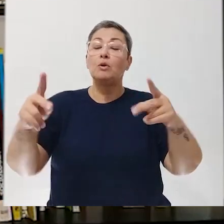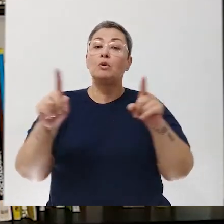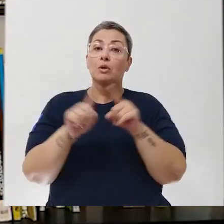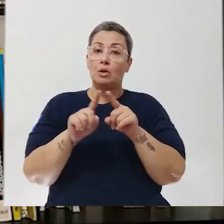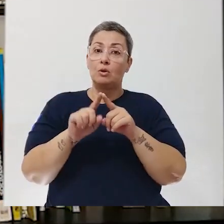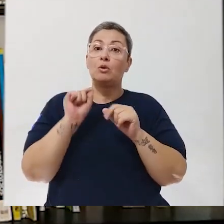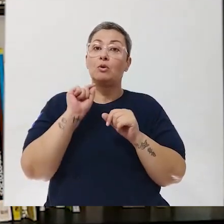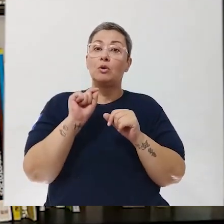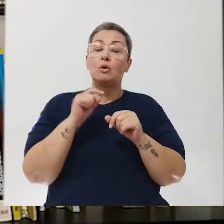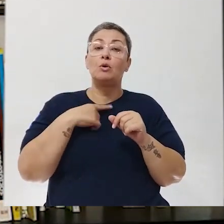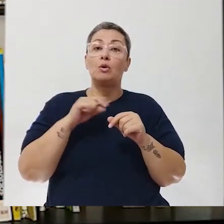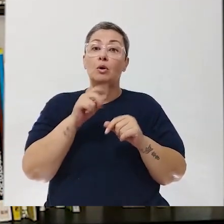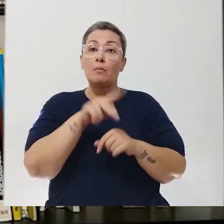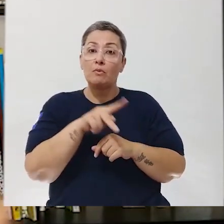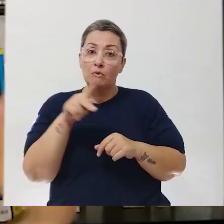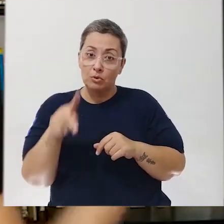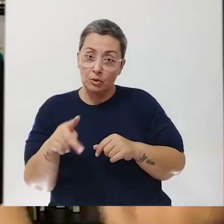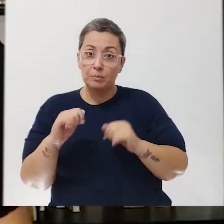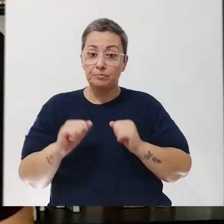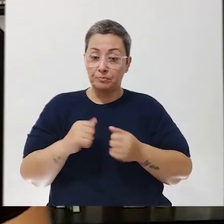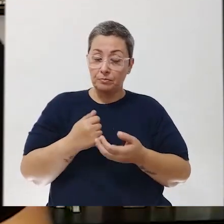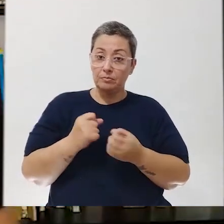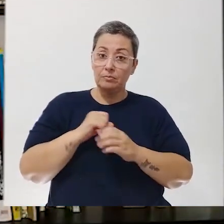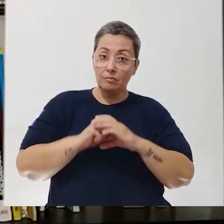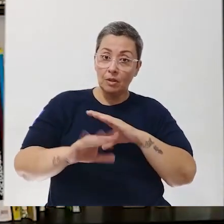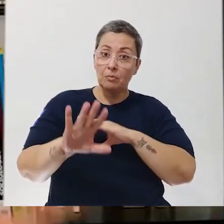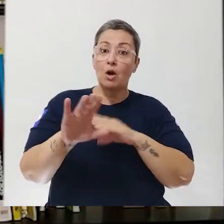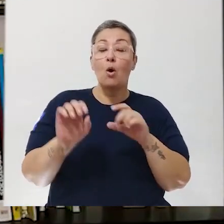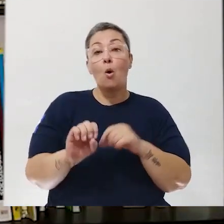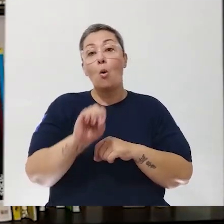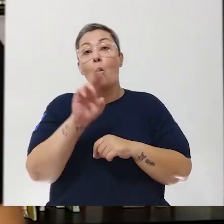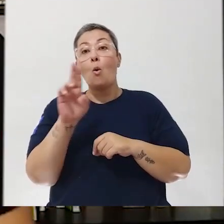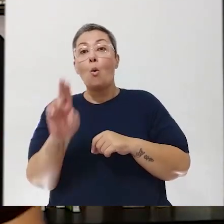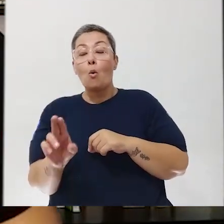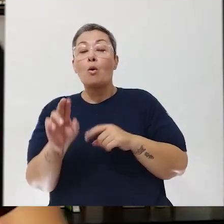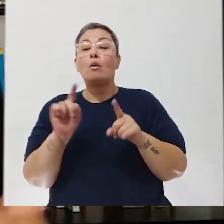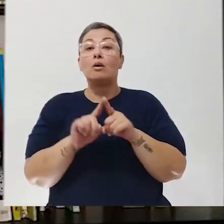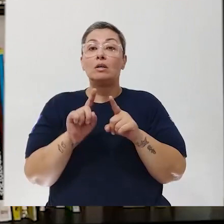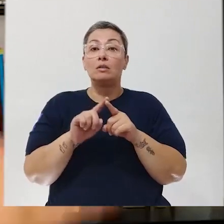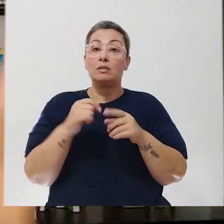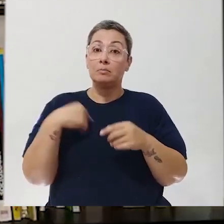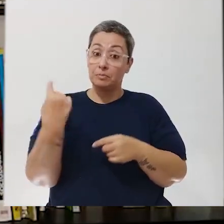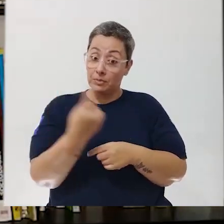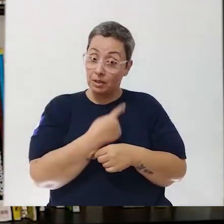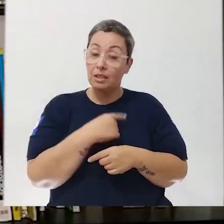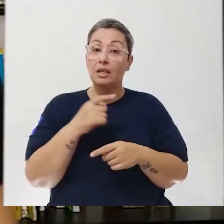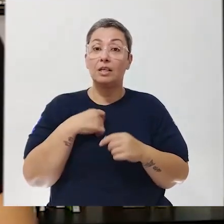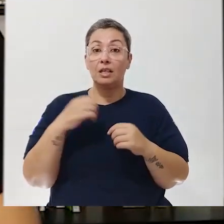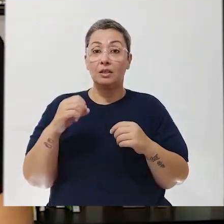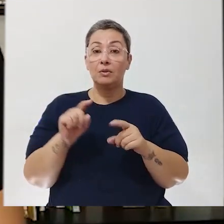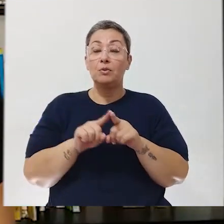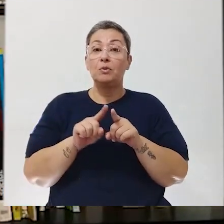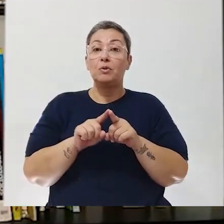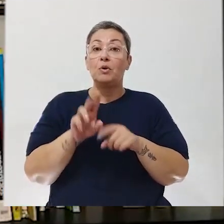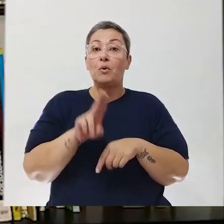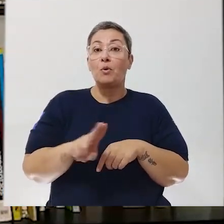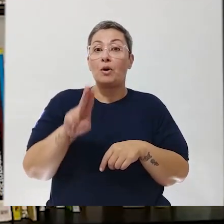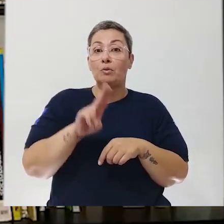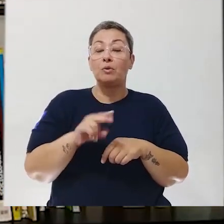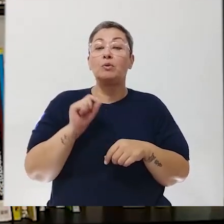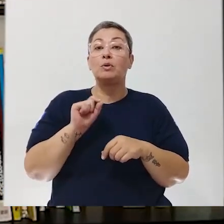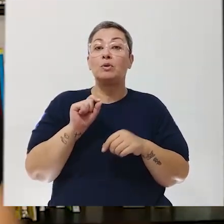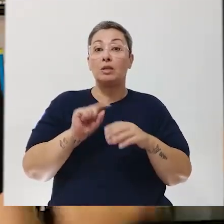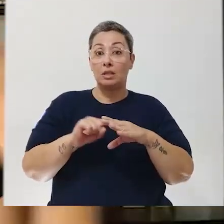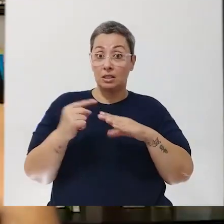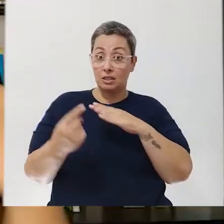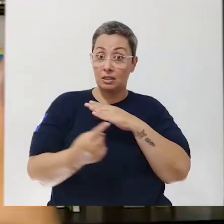vocês pesquisaram e encontraram com o professor e a professora da escola e podem compartilhar também com a gente nas suas